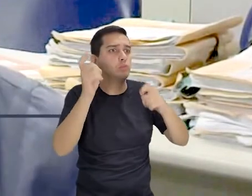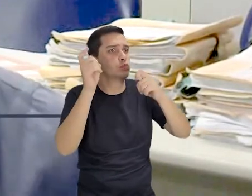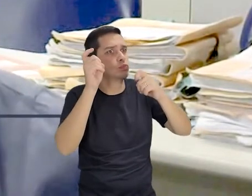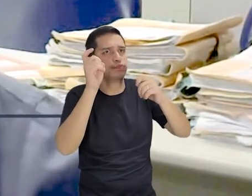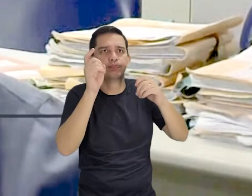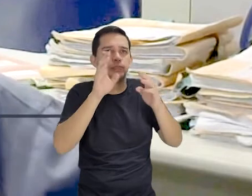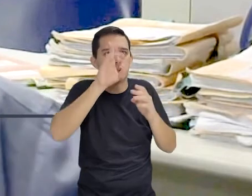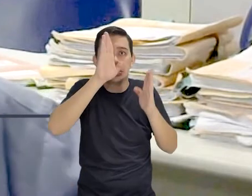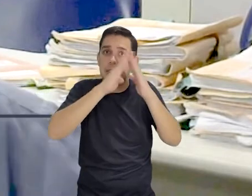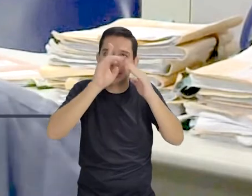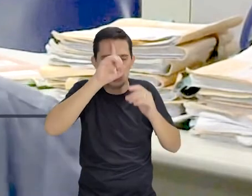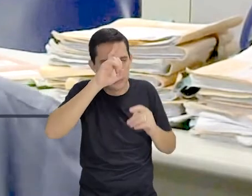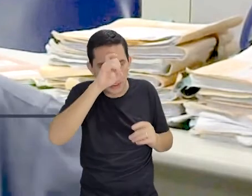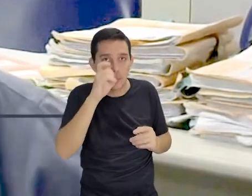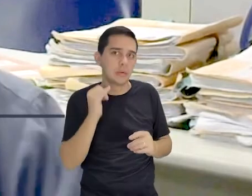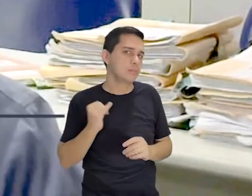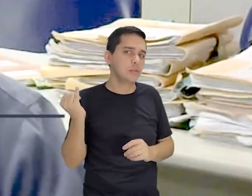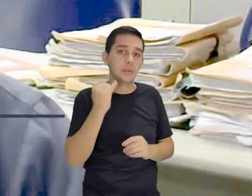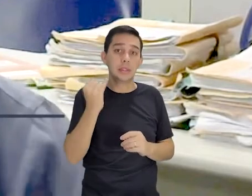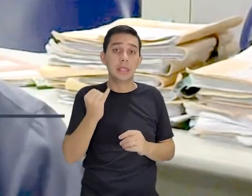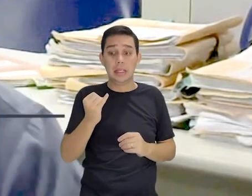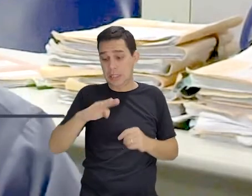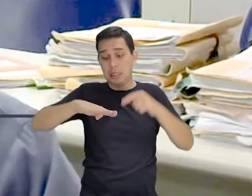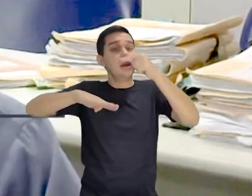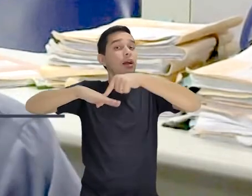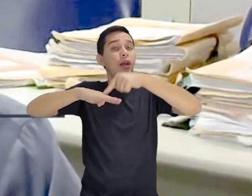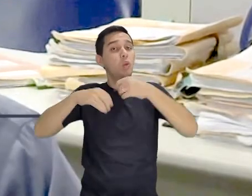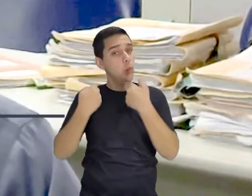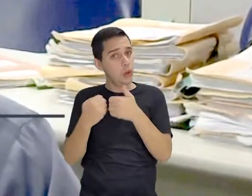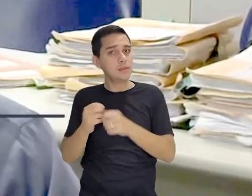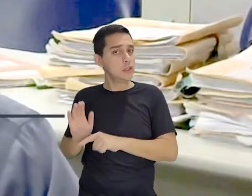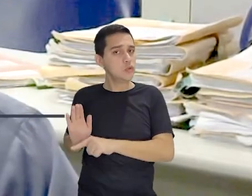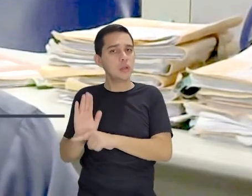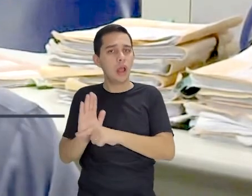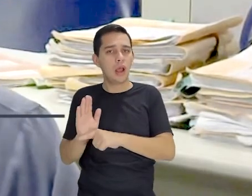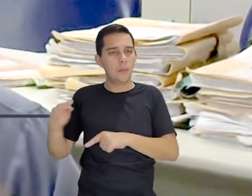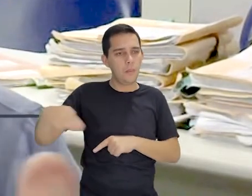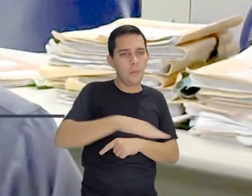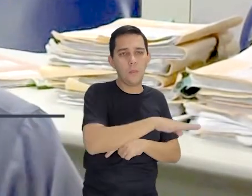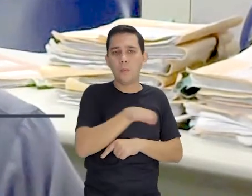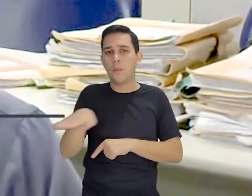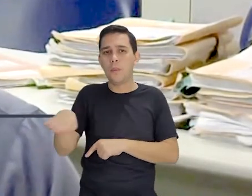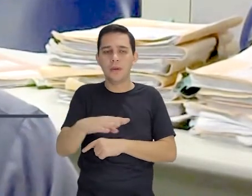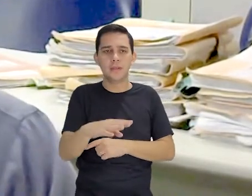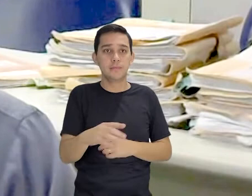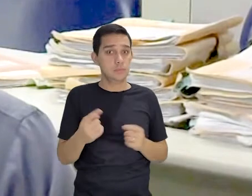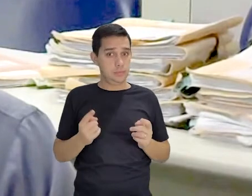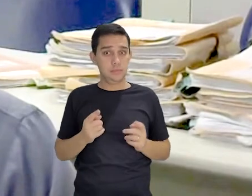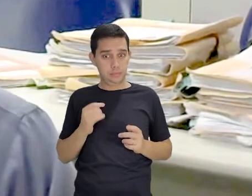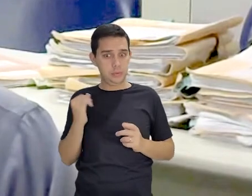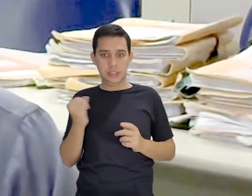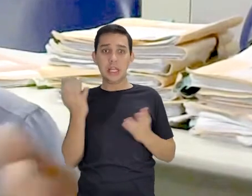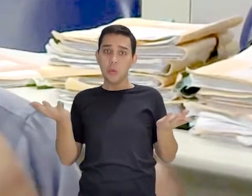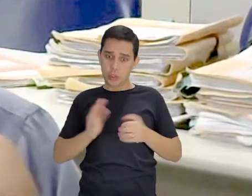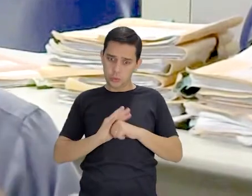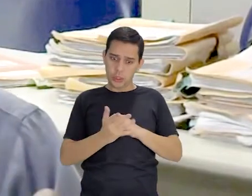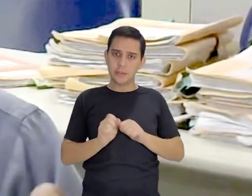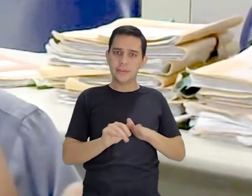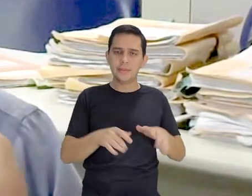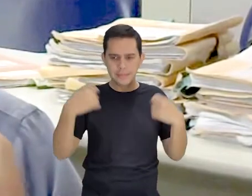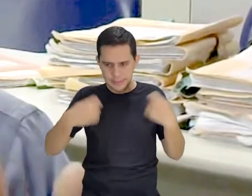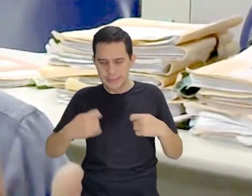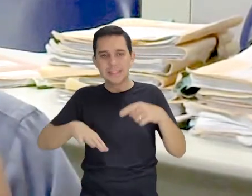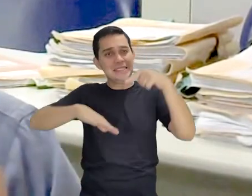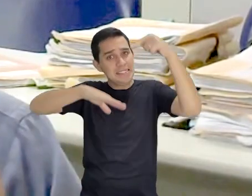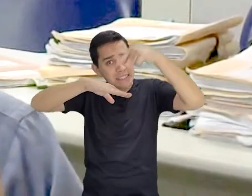o que é muito importante em razão do momento que nós vivemos. Então, essa função de circulação ela é